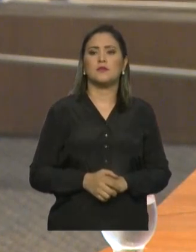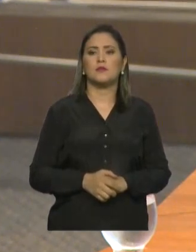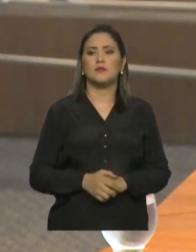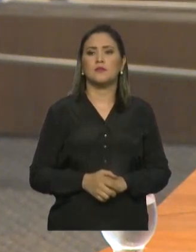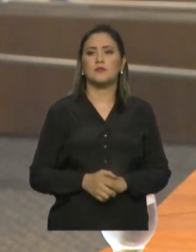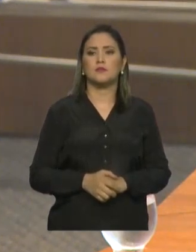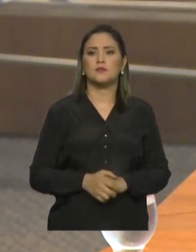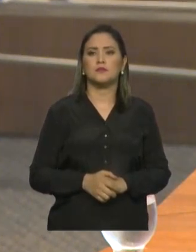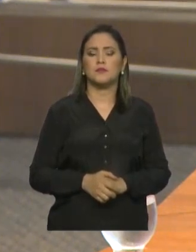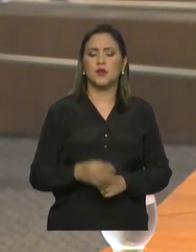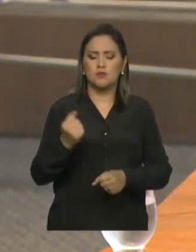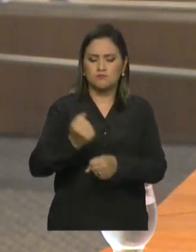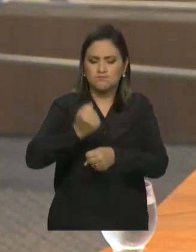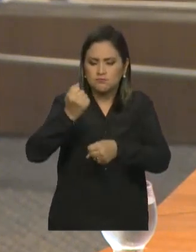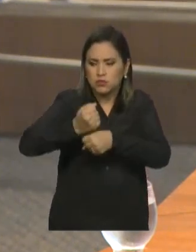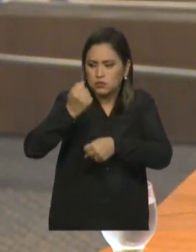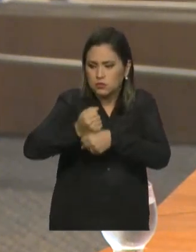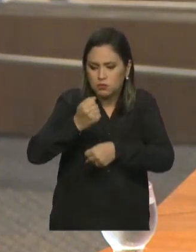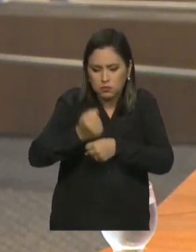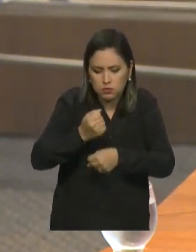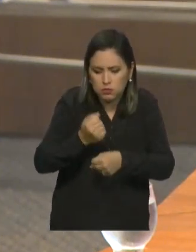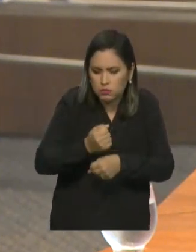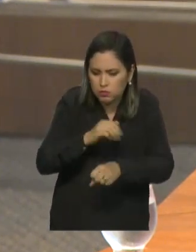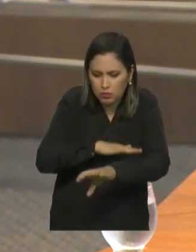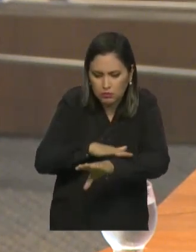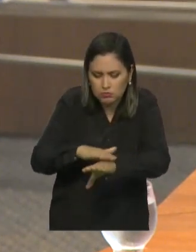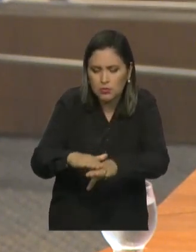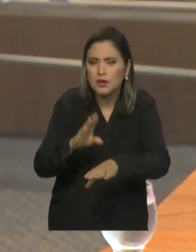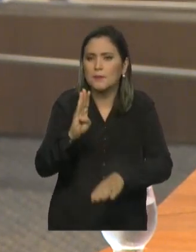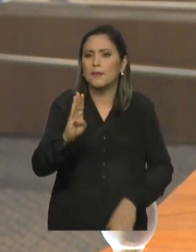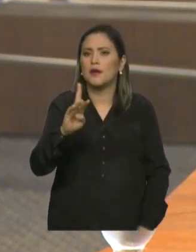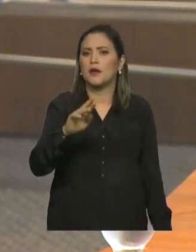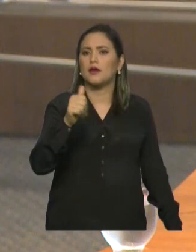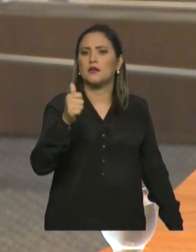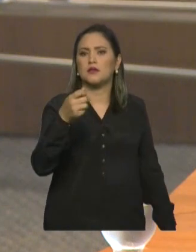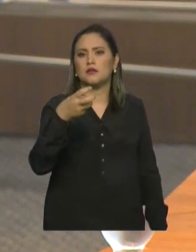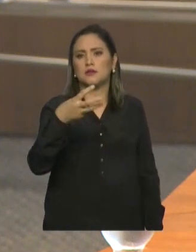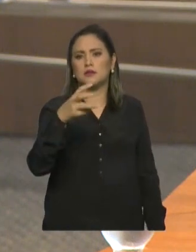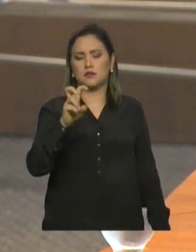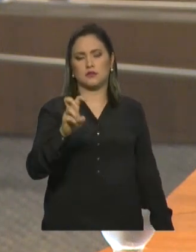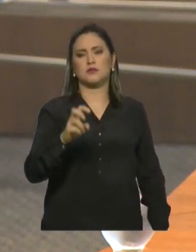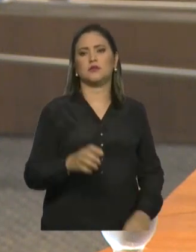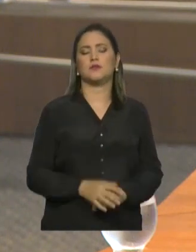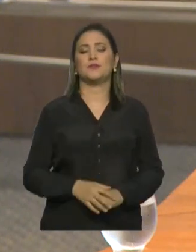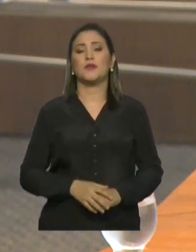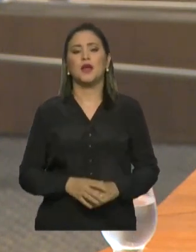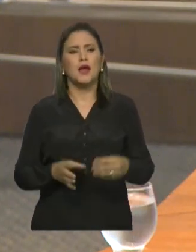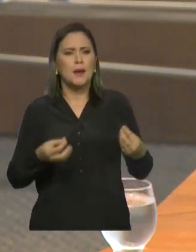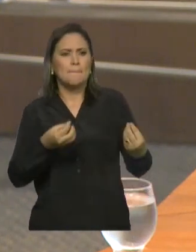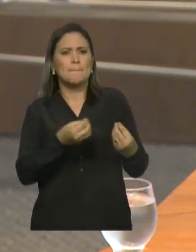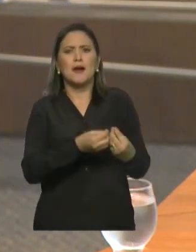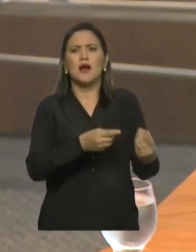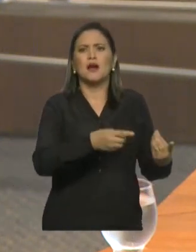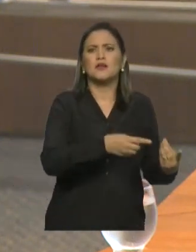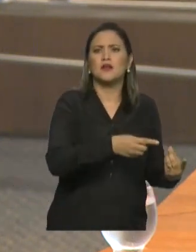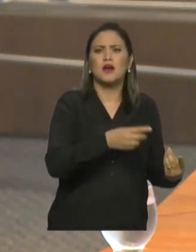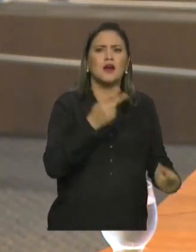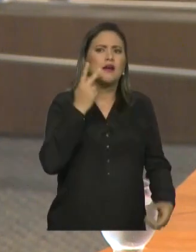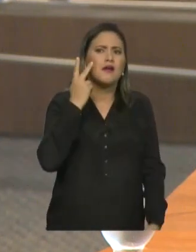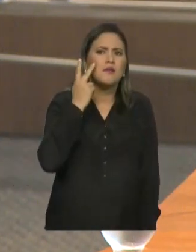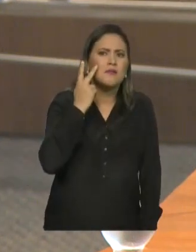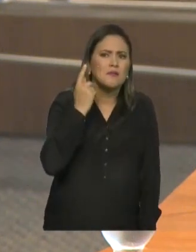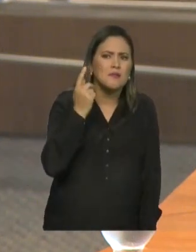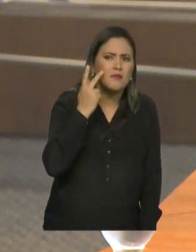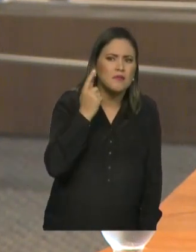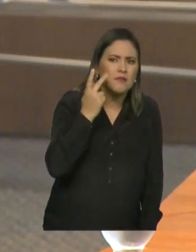BR-135. É inadmissível a gente ir para o estado do Piauí, as BRs lá serem perfeitas. No estado do Ceará, da